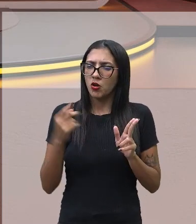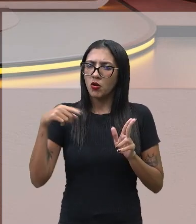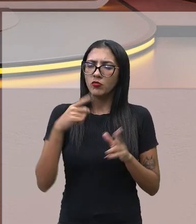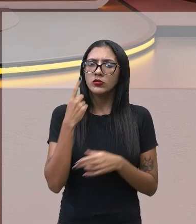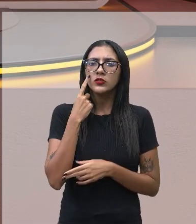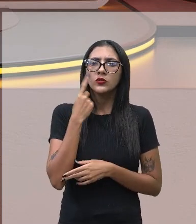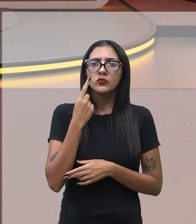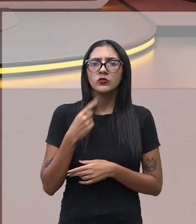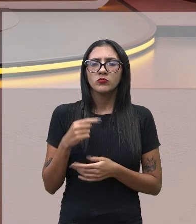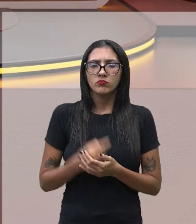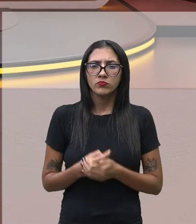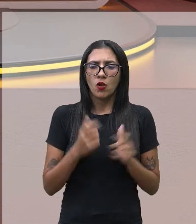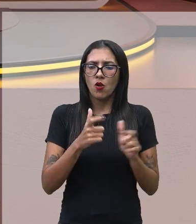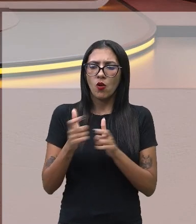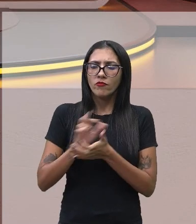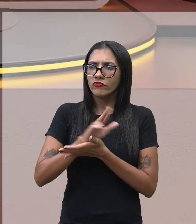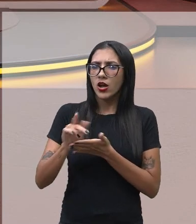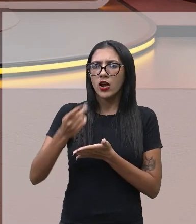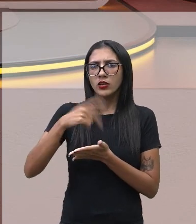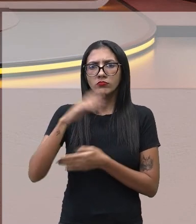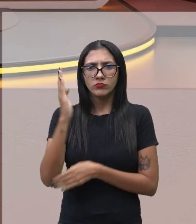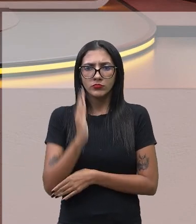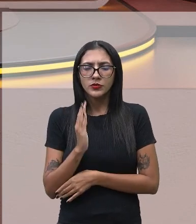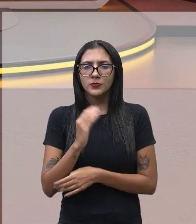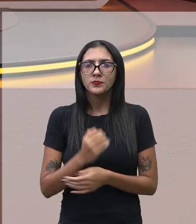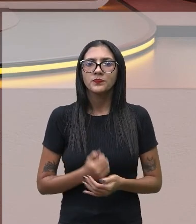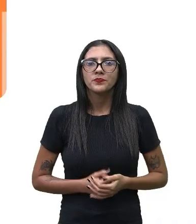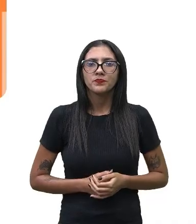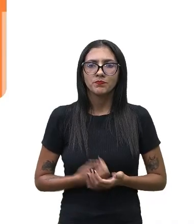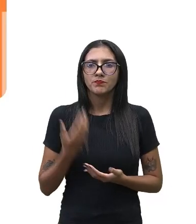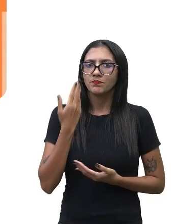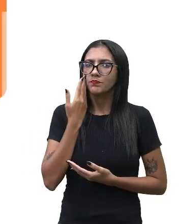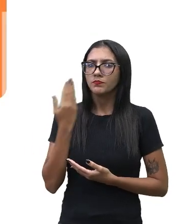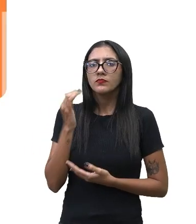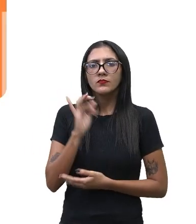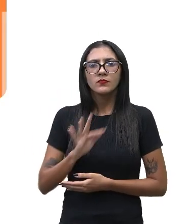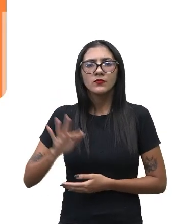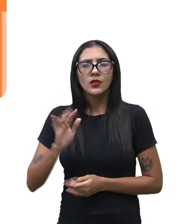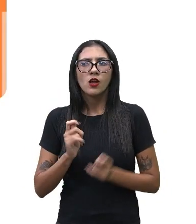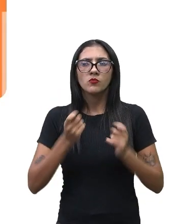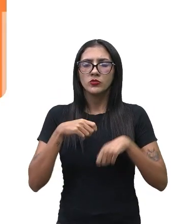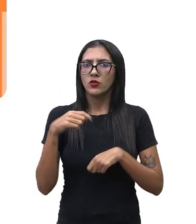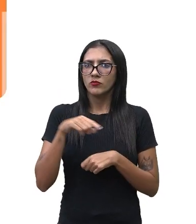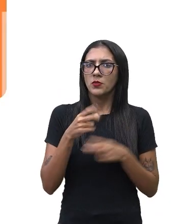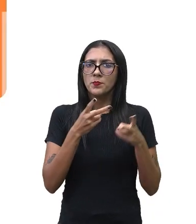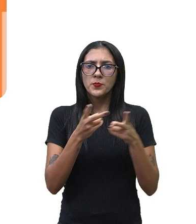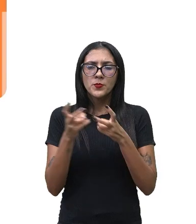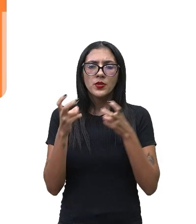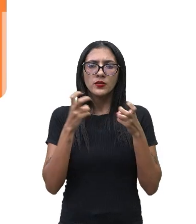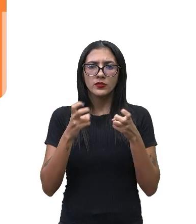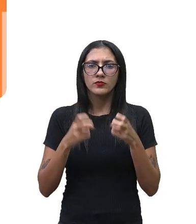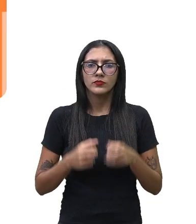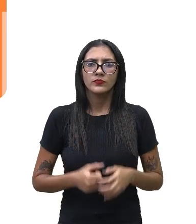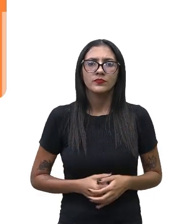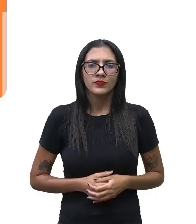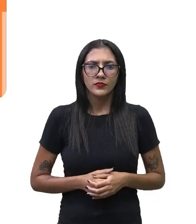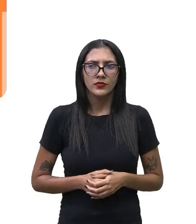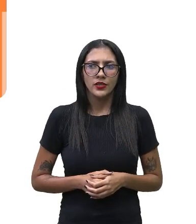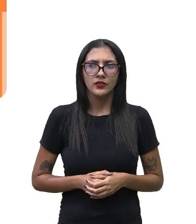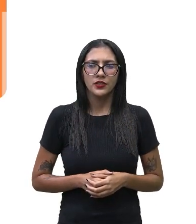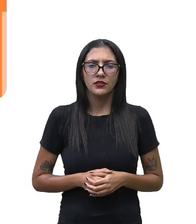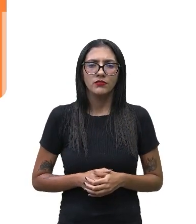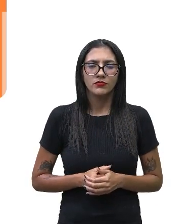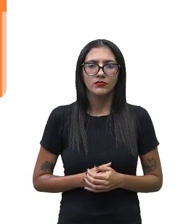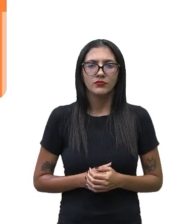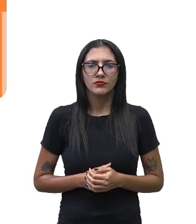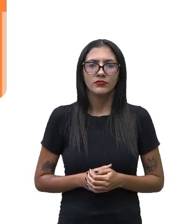aí espalhados aqui por todo o território nacional. Aqui nesse mapa a gente pode observar as federais, né? Então a gente vê que desde lá da